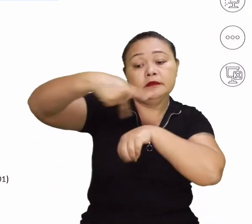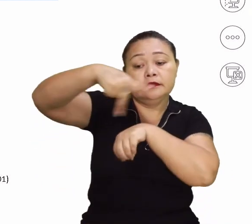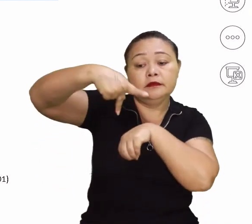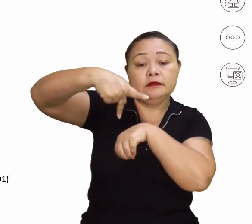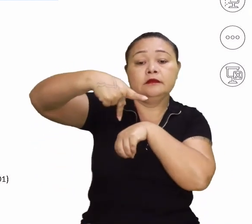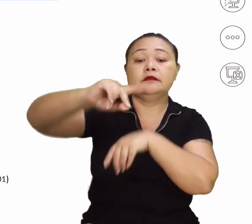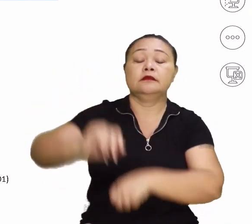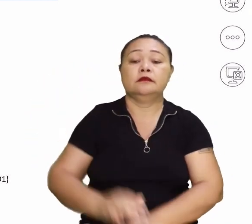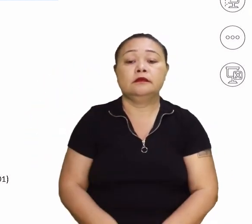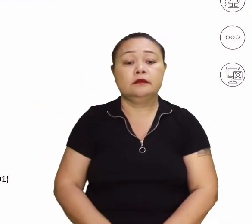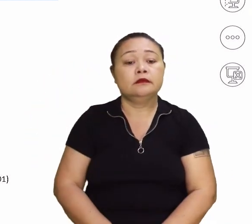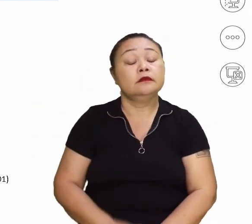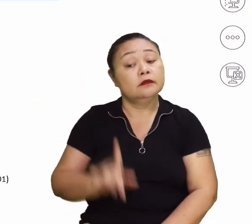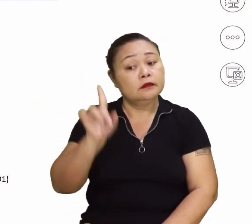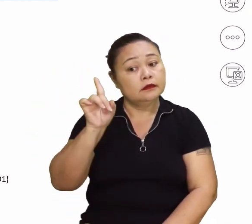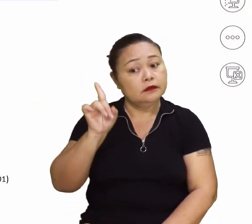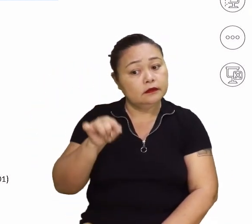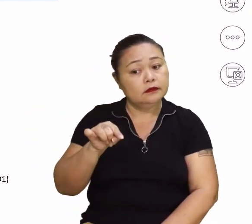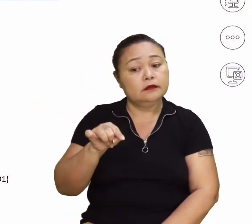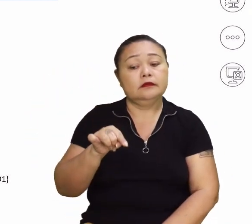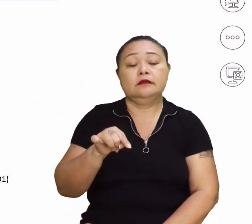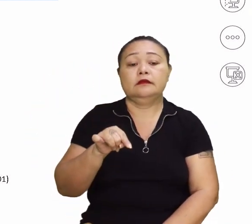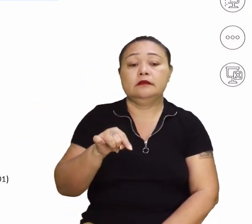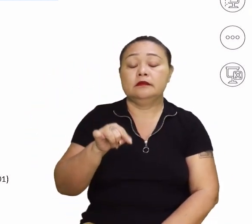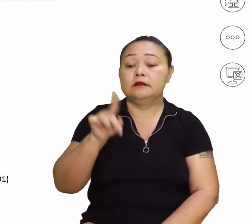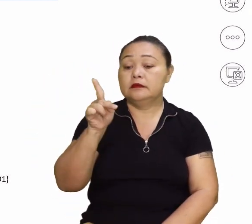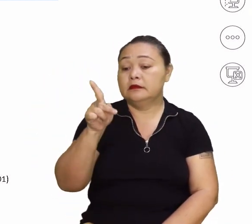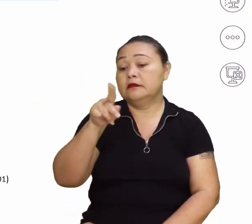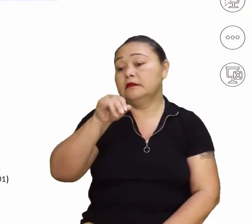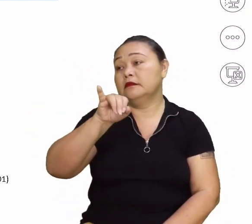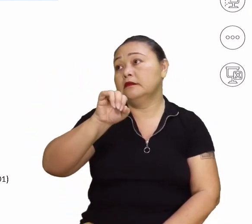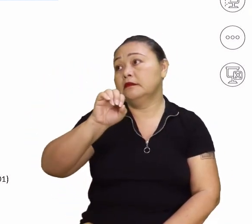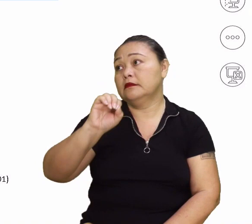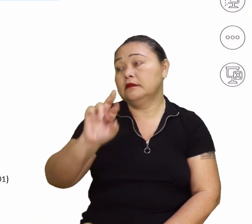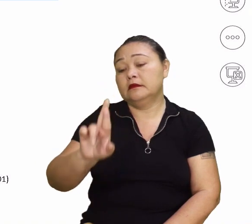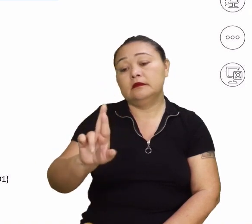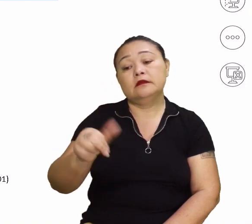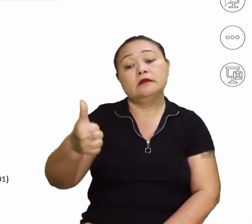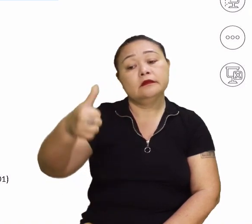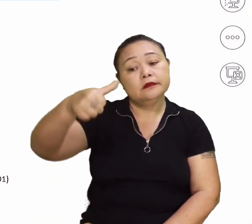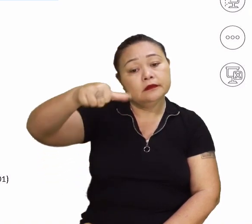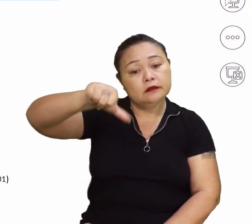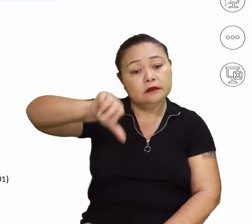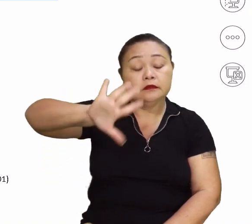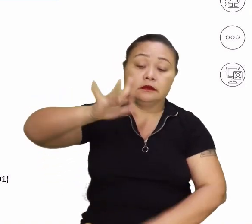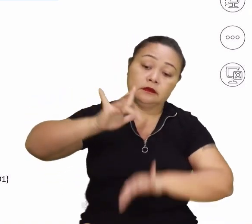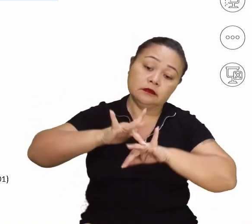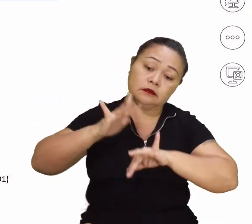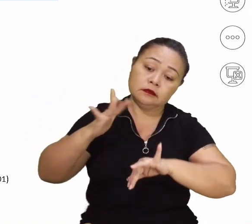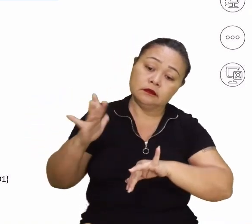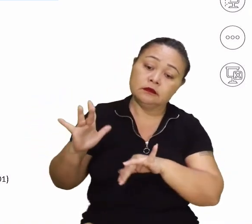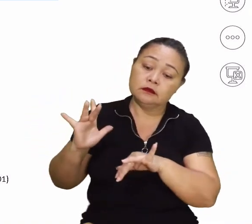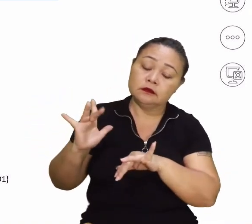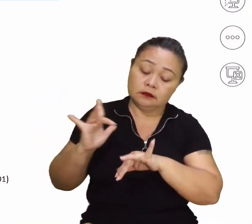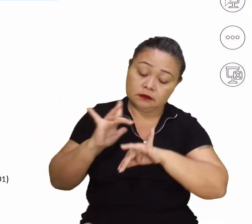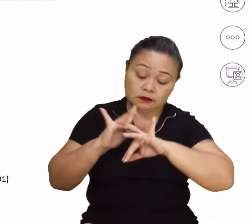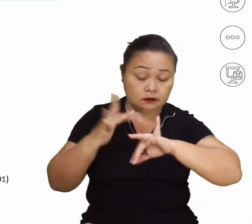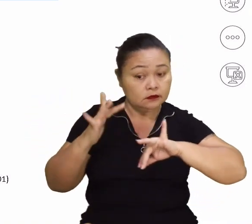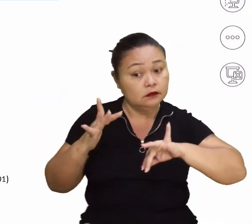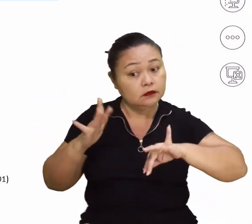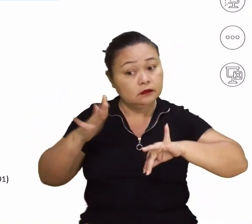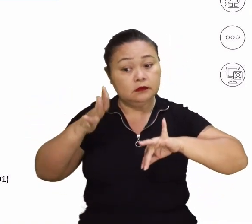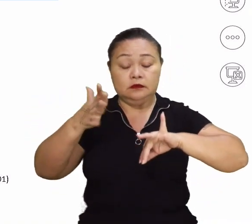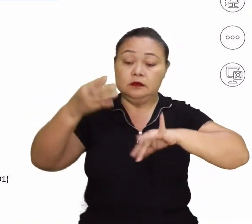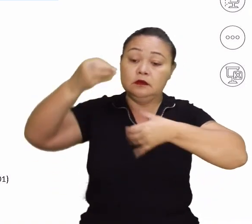internacional. Isso que é o pior, porque um diamante, às vezes, ele